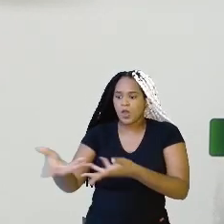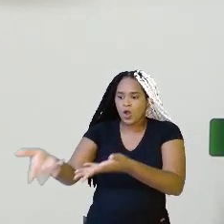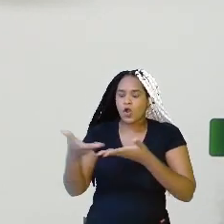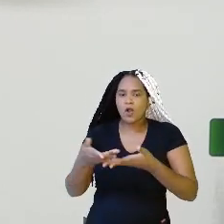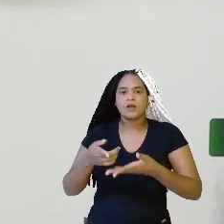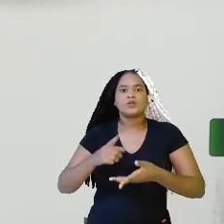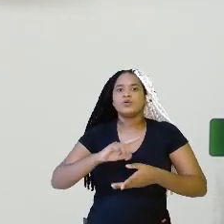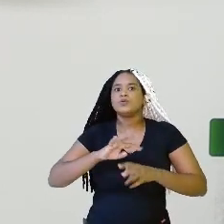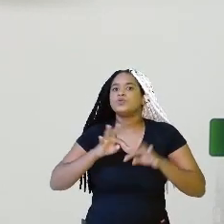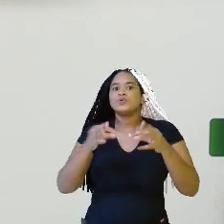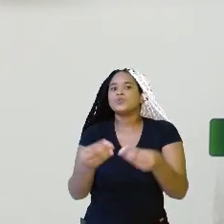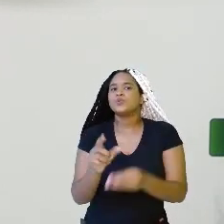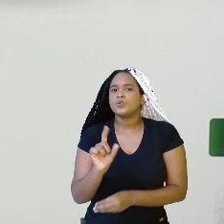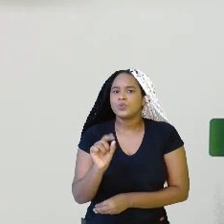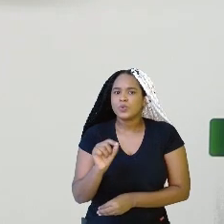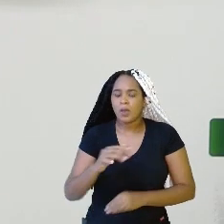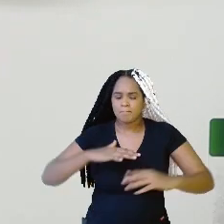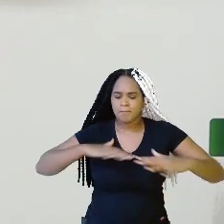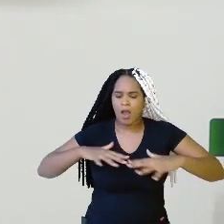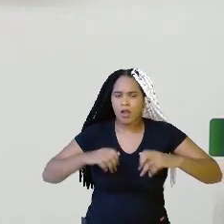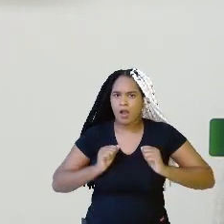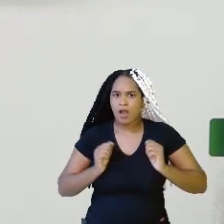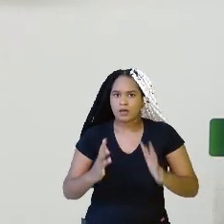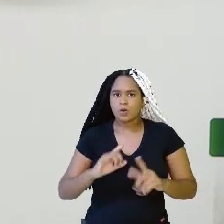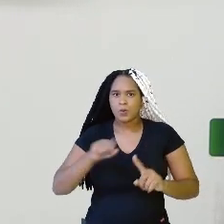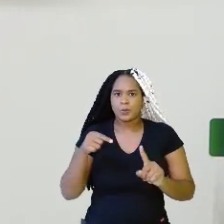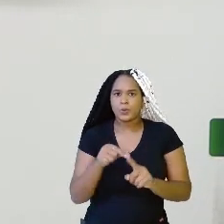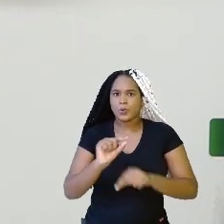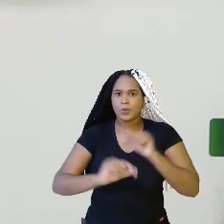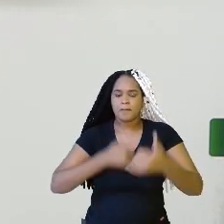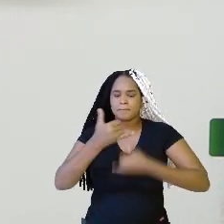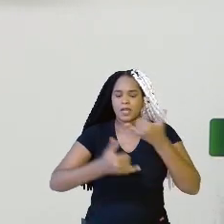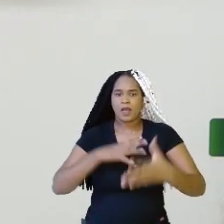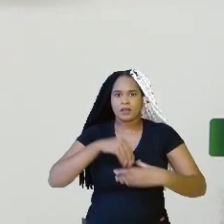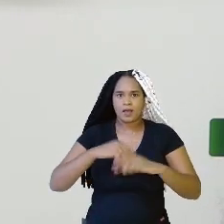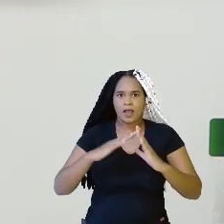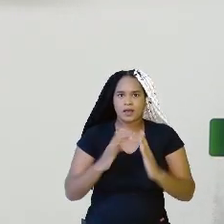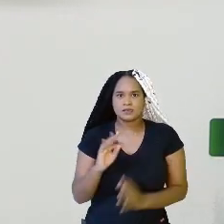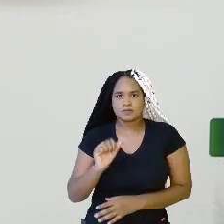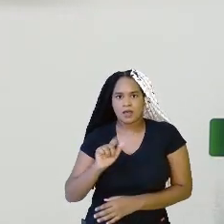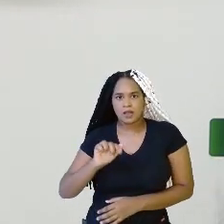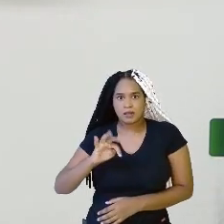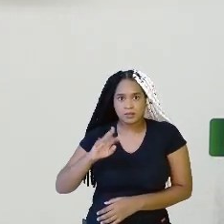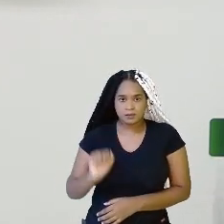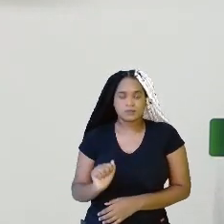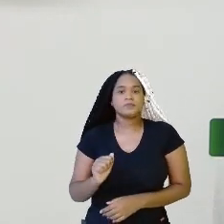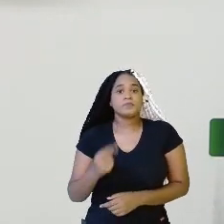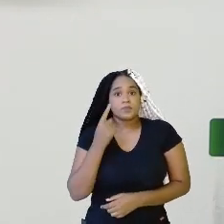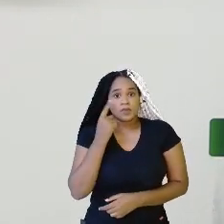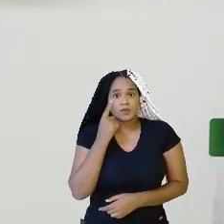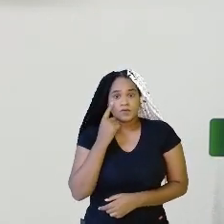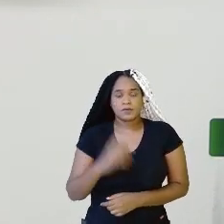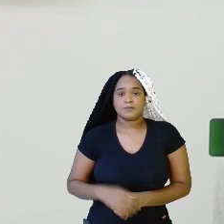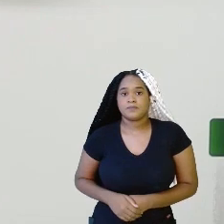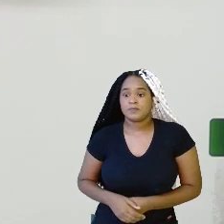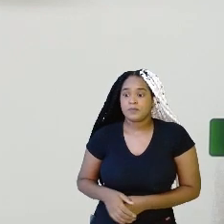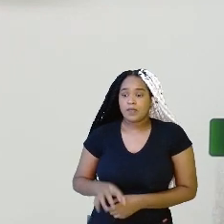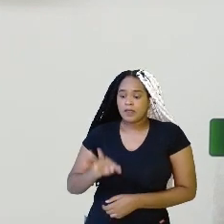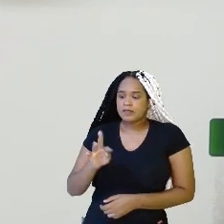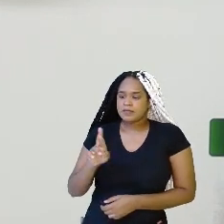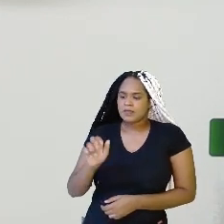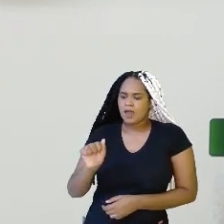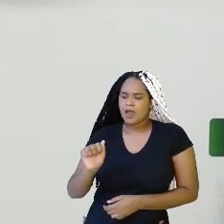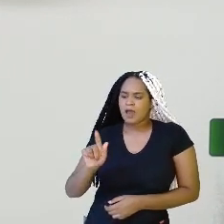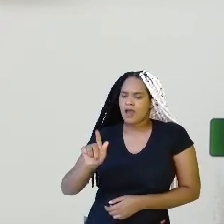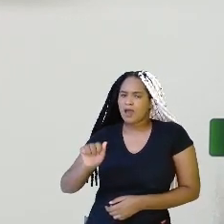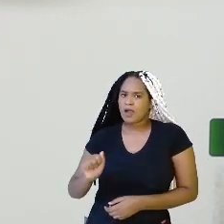deverá fazer para que possa brincar na casa de Thalita. Quando ela diz traga, ela nem disse trouxe, nem